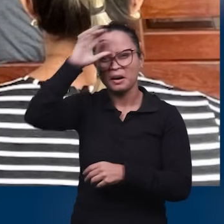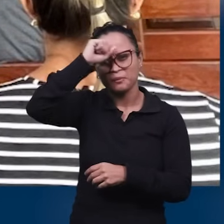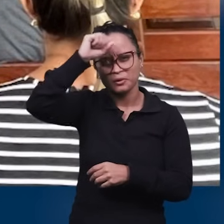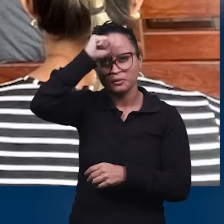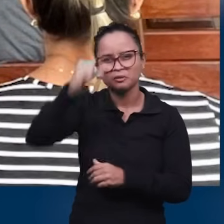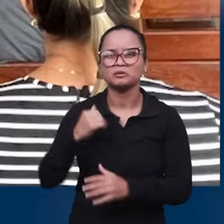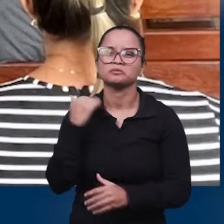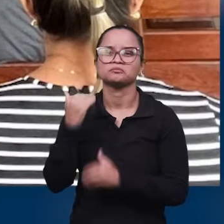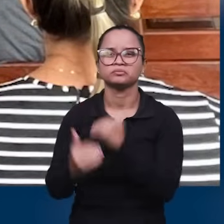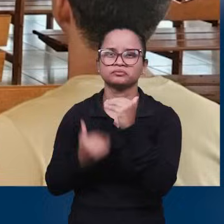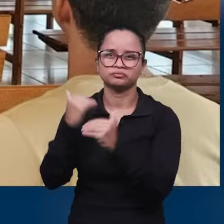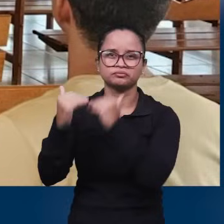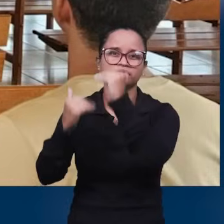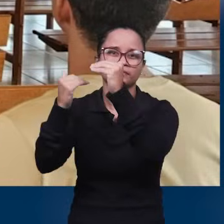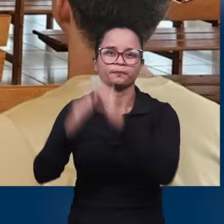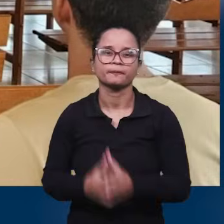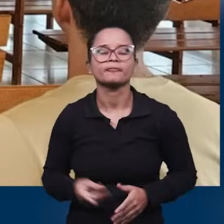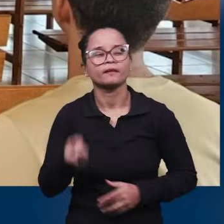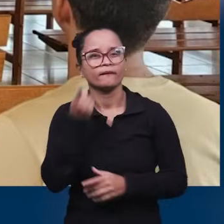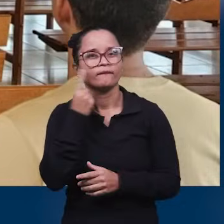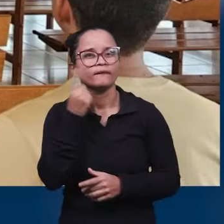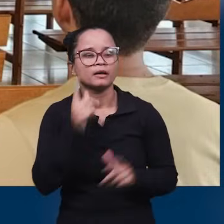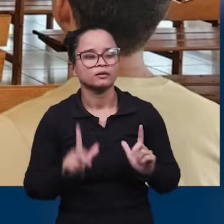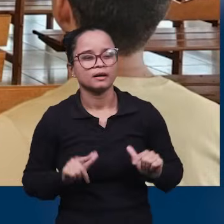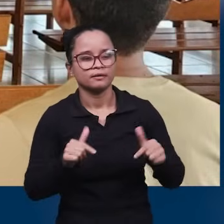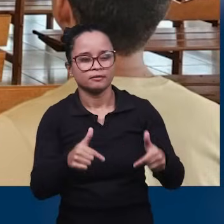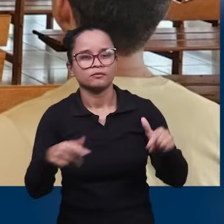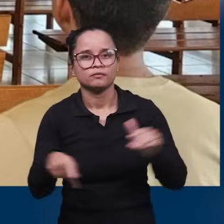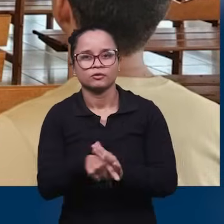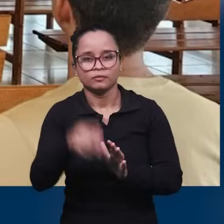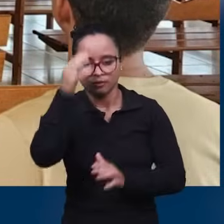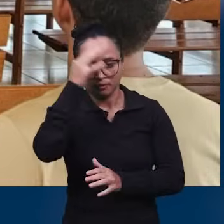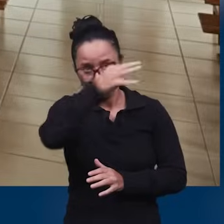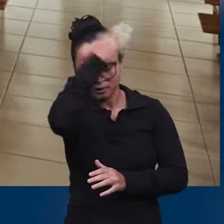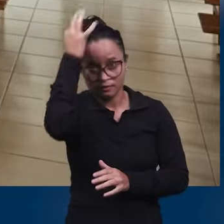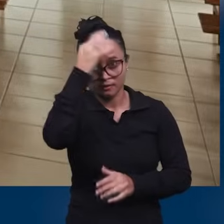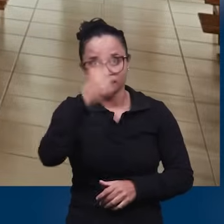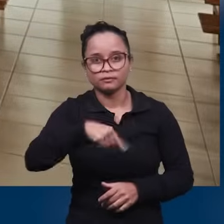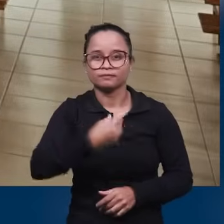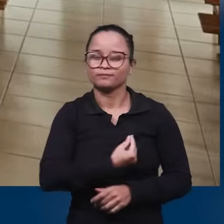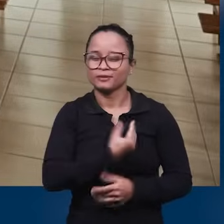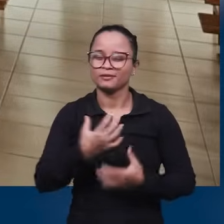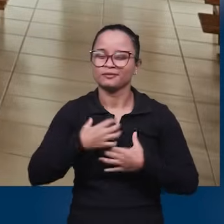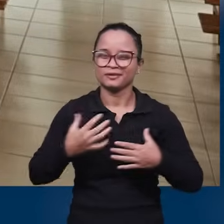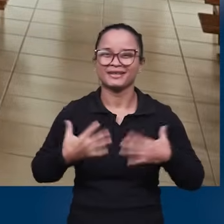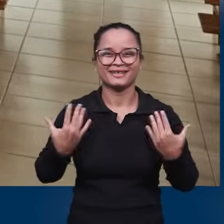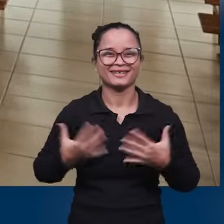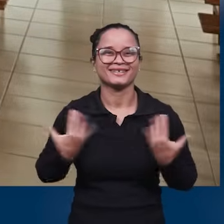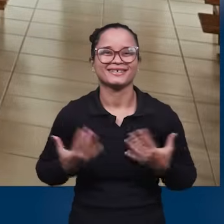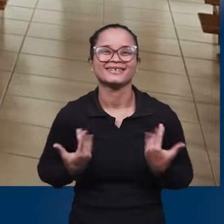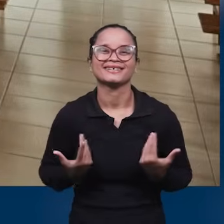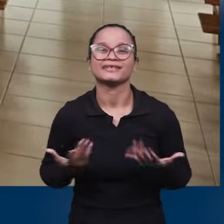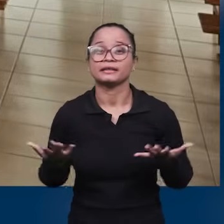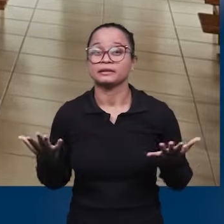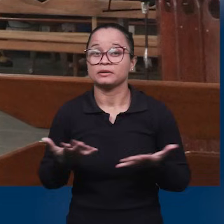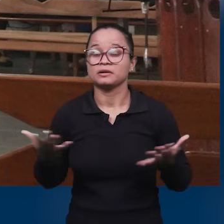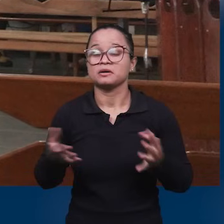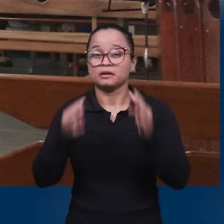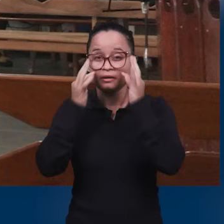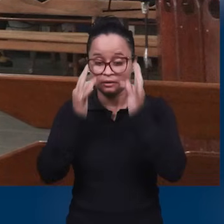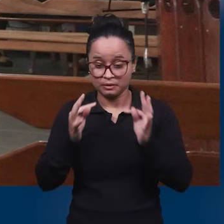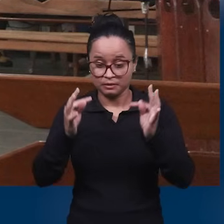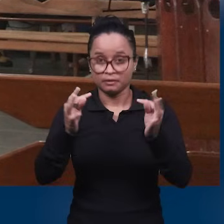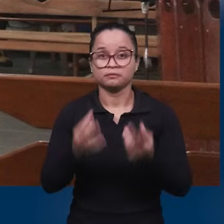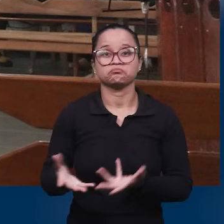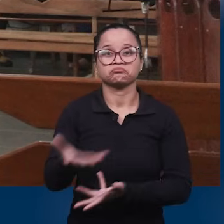aperfeiçoado, vendo essa operação do Espírito Santo no nosso meio, tem sido uma grande alegria. Nós queremos aqui deixar esse testemunho, compartilhar com os irmãos